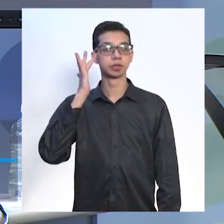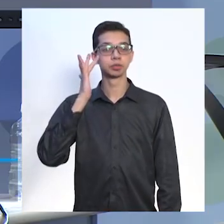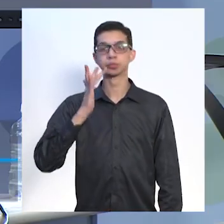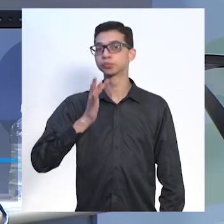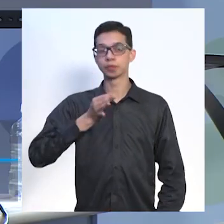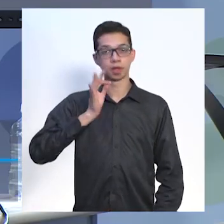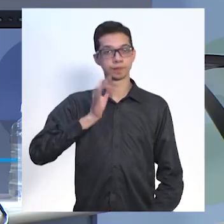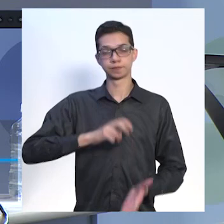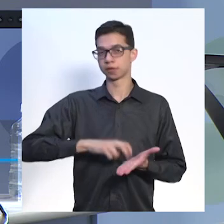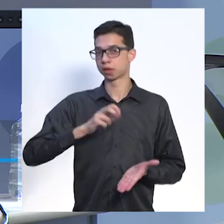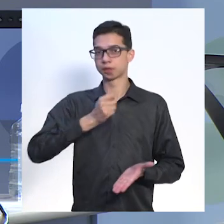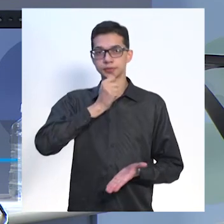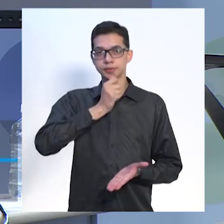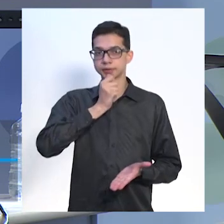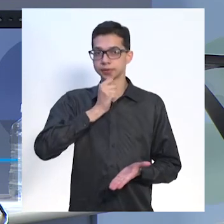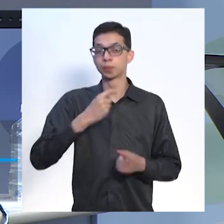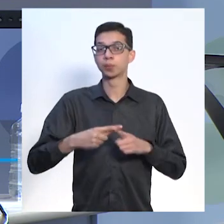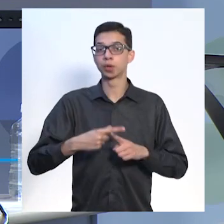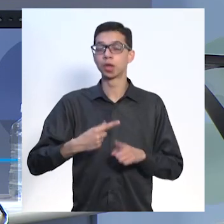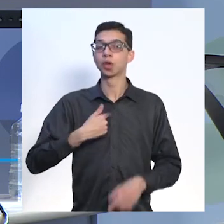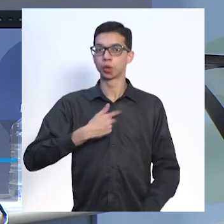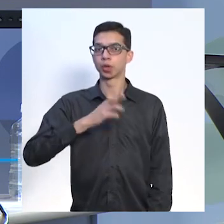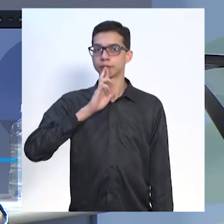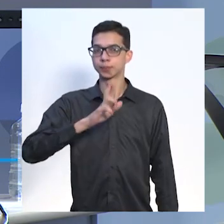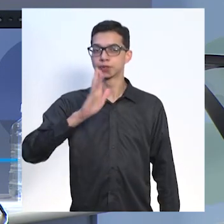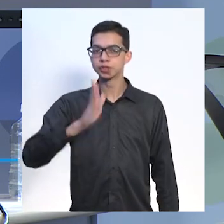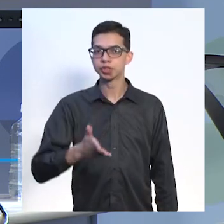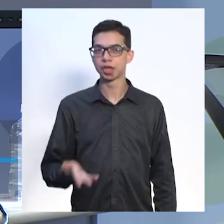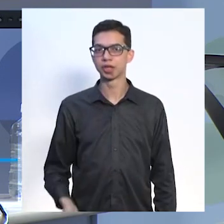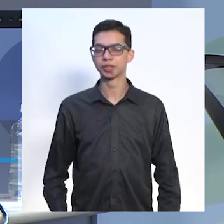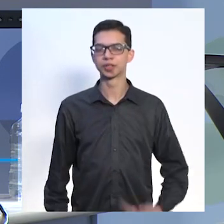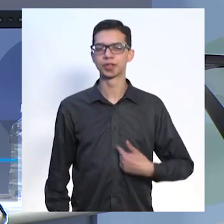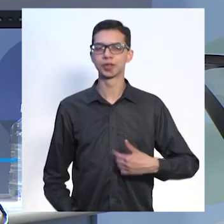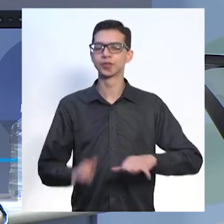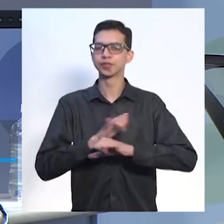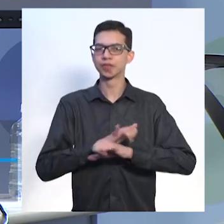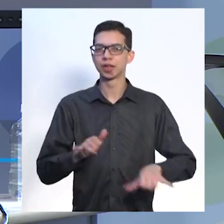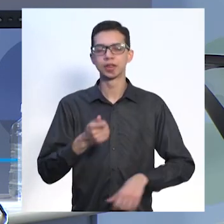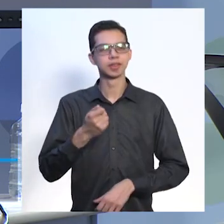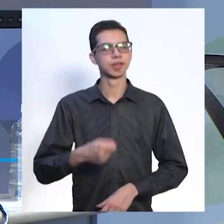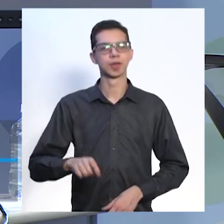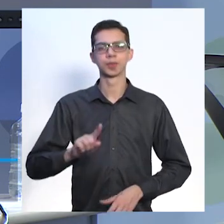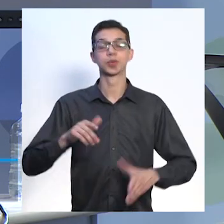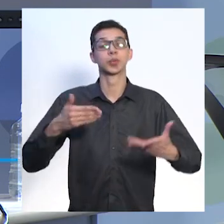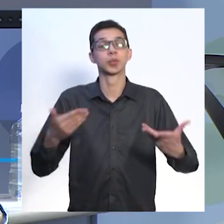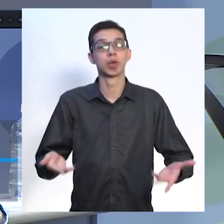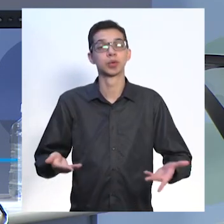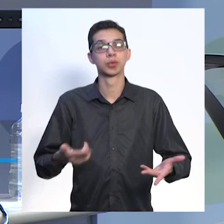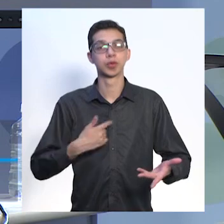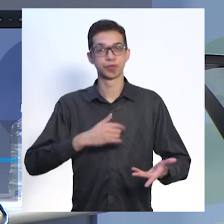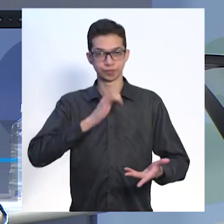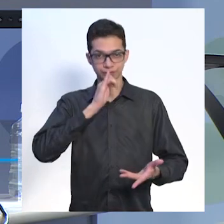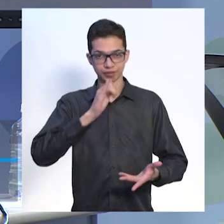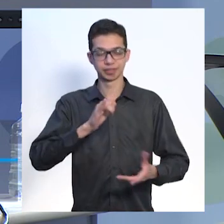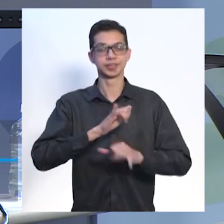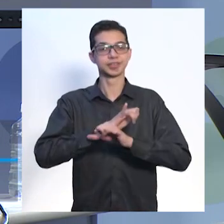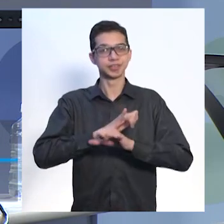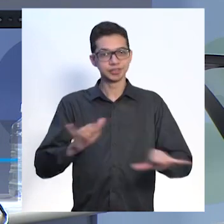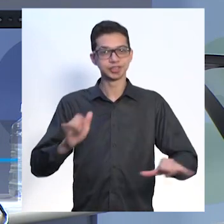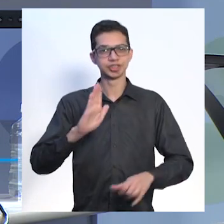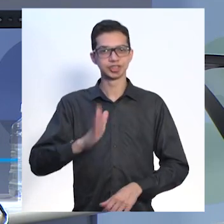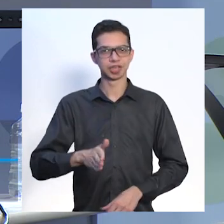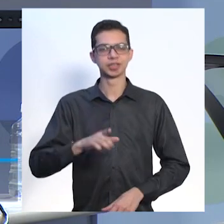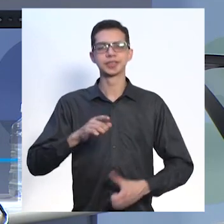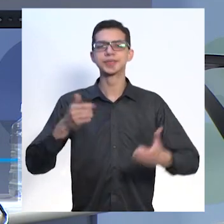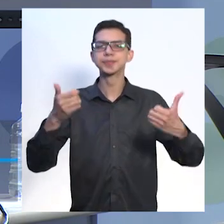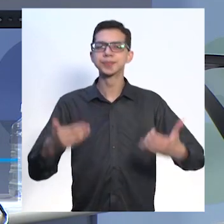da manhã, né? Porque eu dei a resposta, aí eu falei, gente, não precisa colocar qual é. Eu falei que é uma notícia, era só